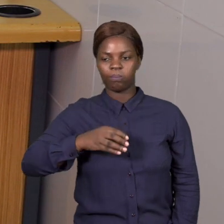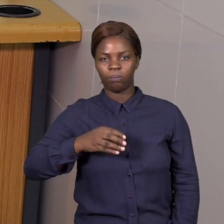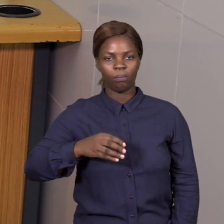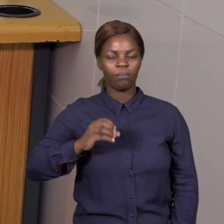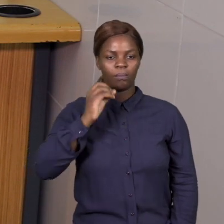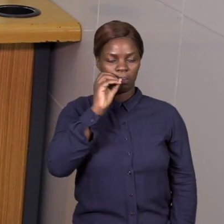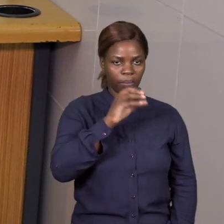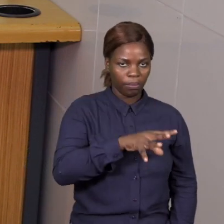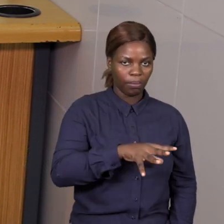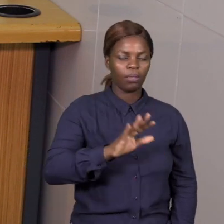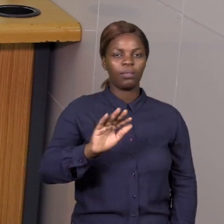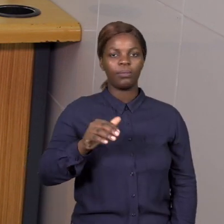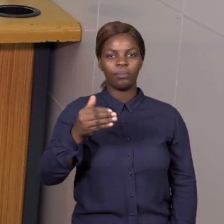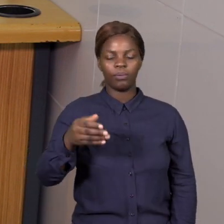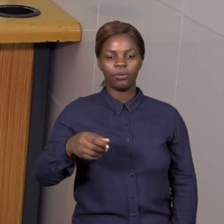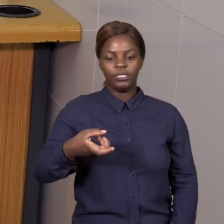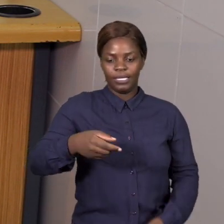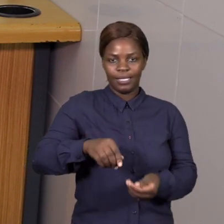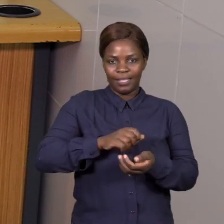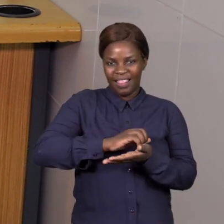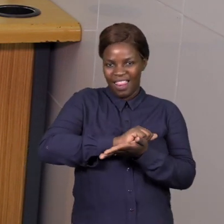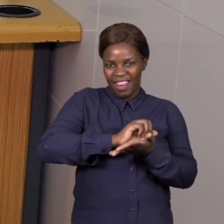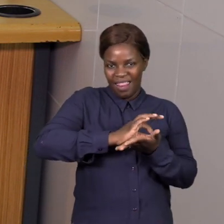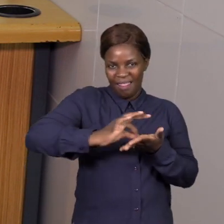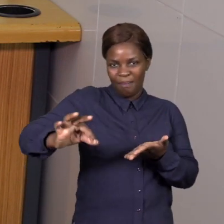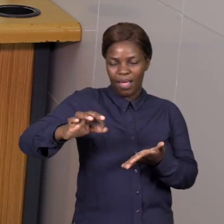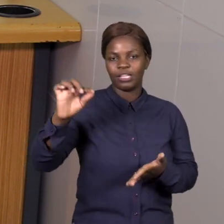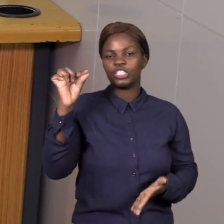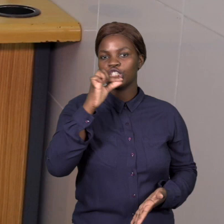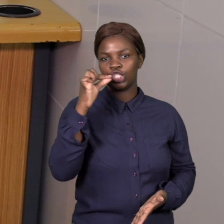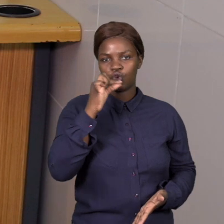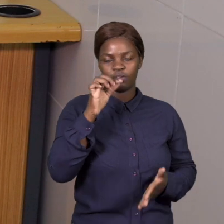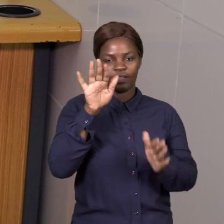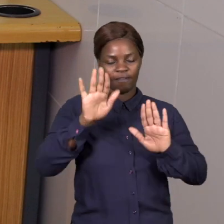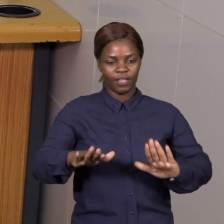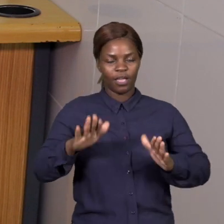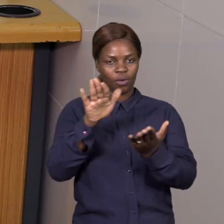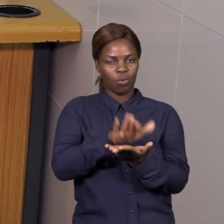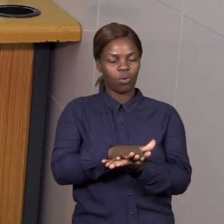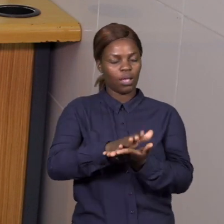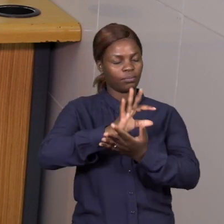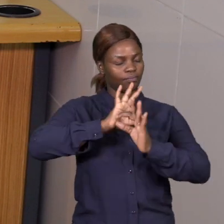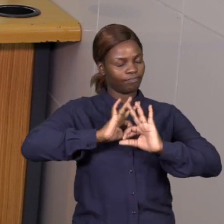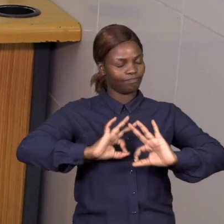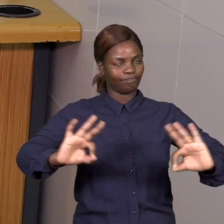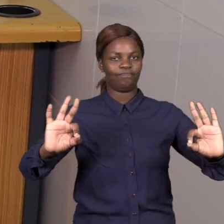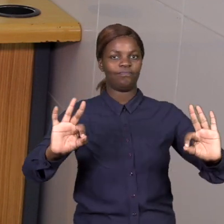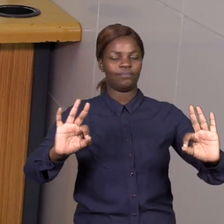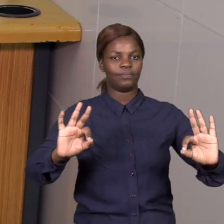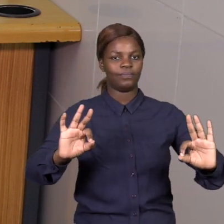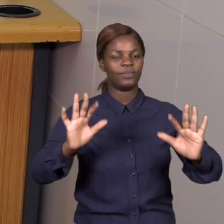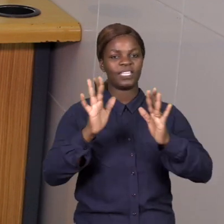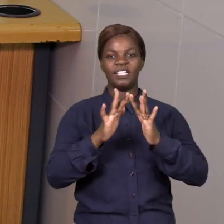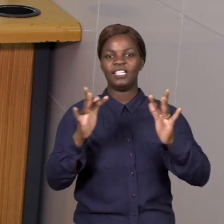e vamos deixar no sítio arejado. A escova tem que ficar num sítio seco, livre